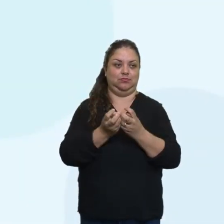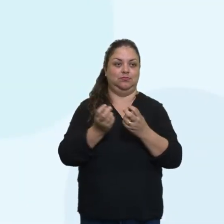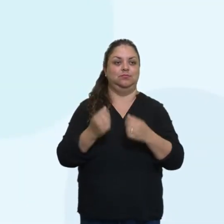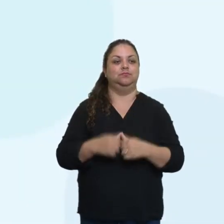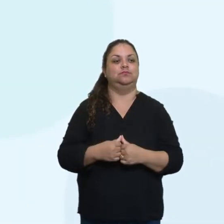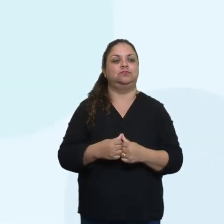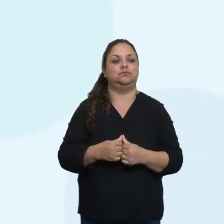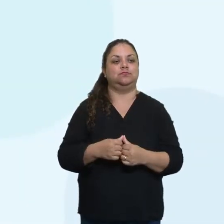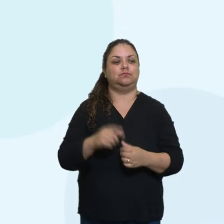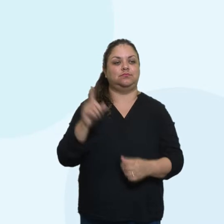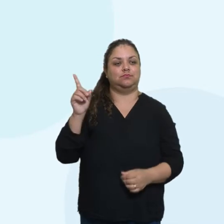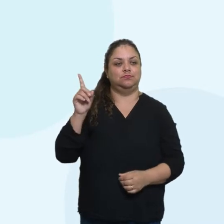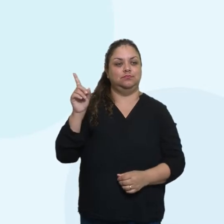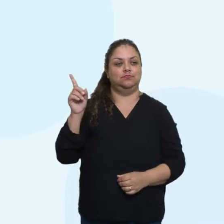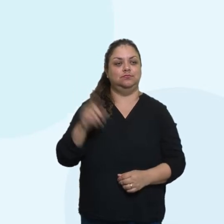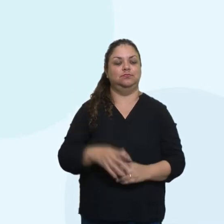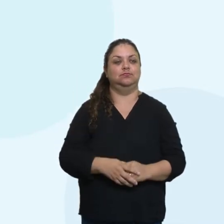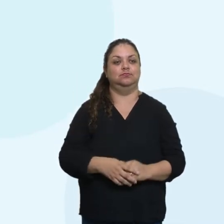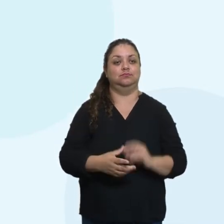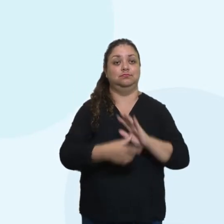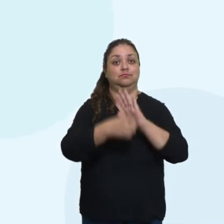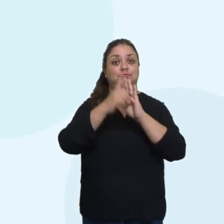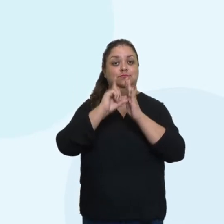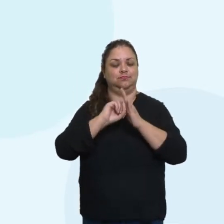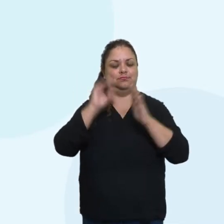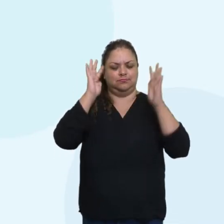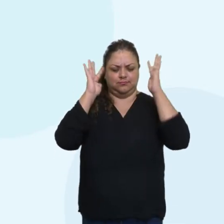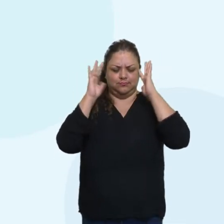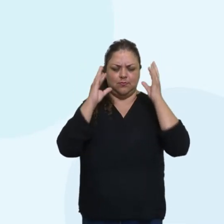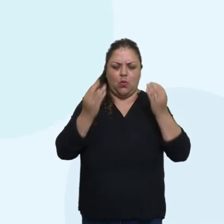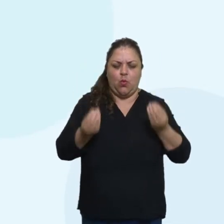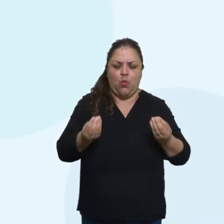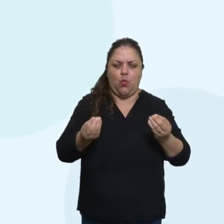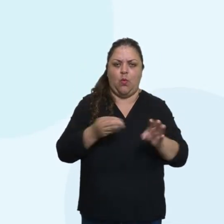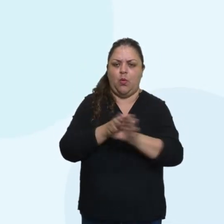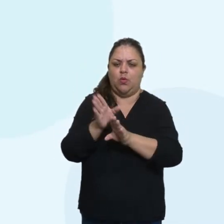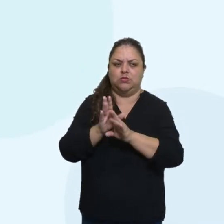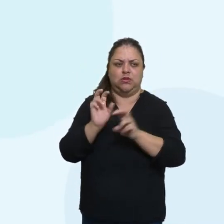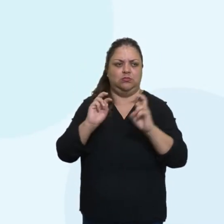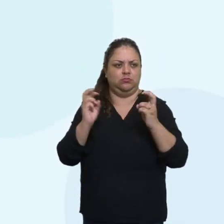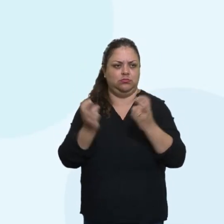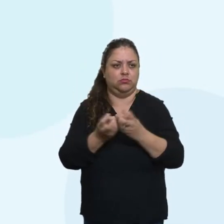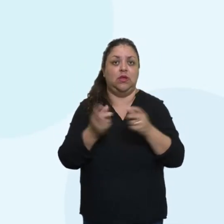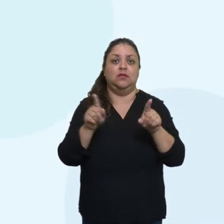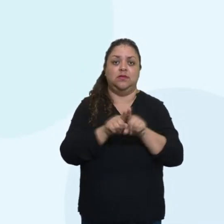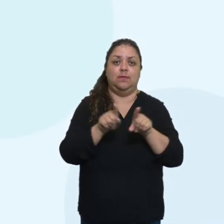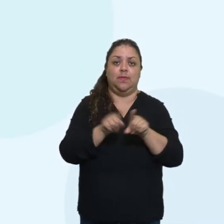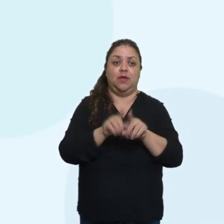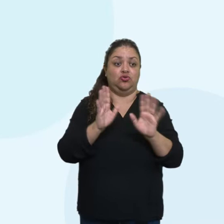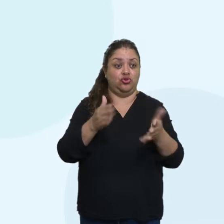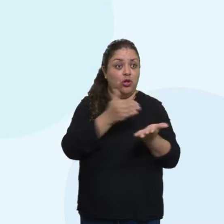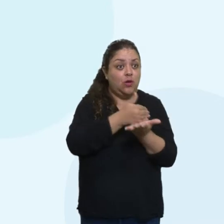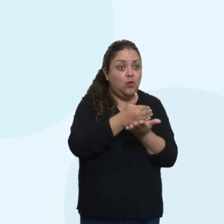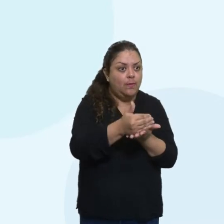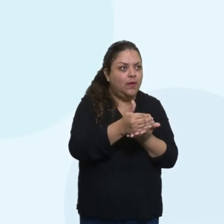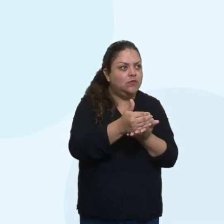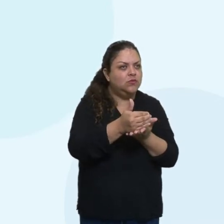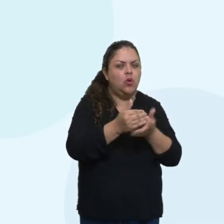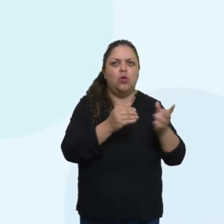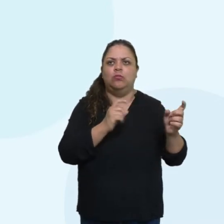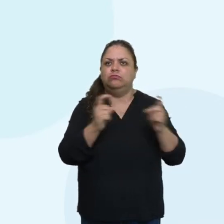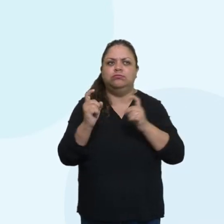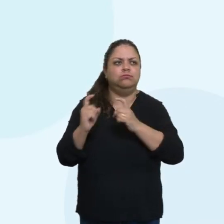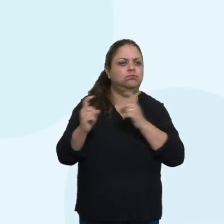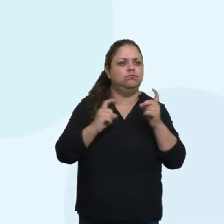pensa aí antes né do Conselho como posso organizado durante e depois então antes do